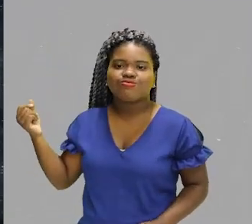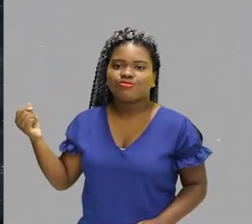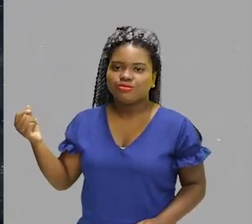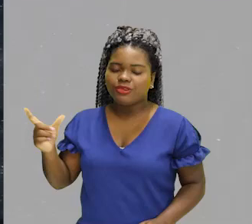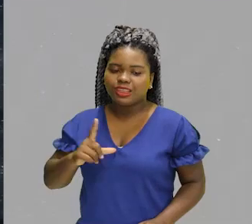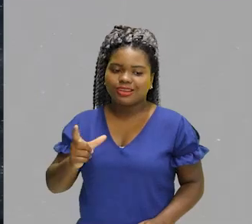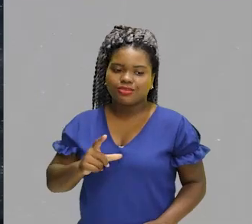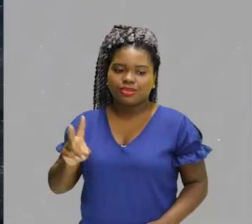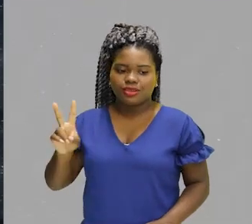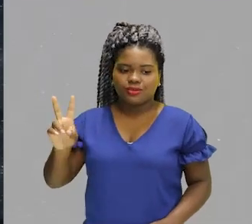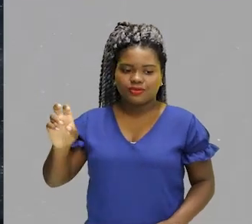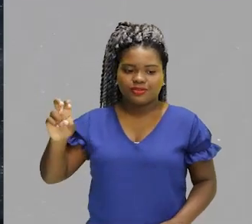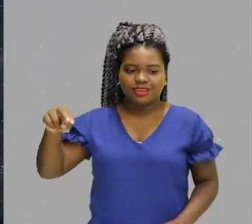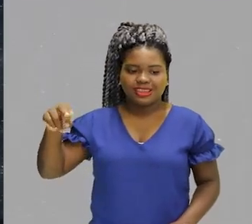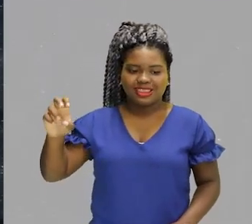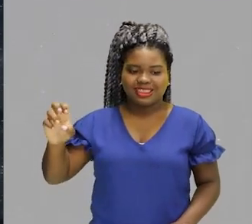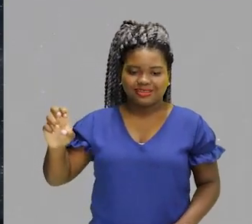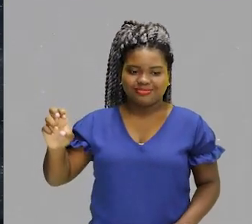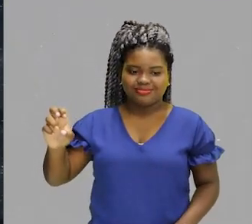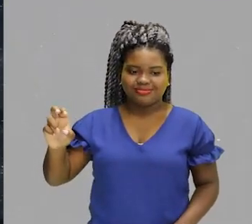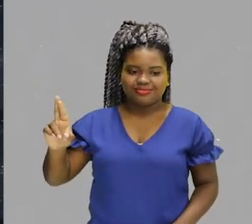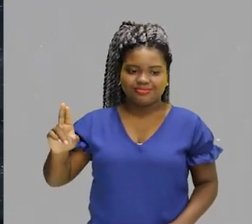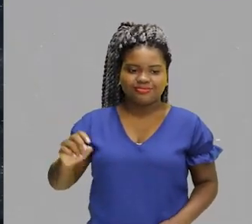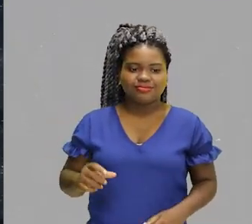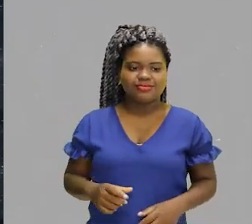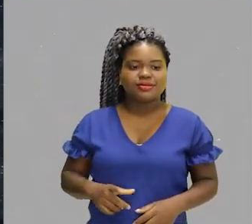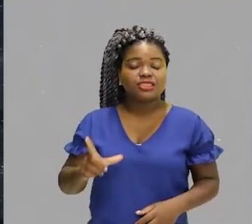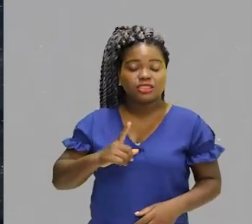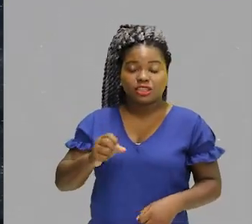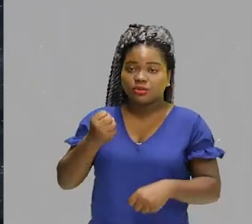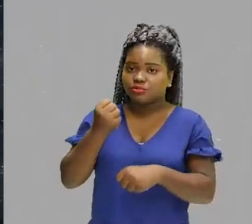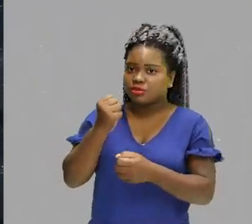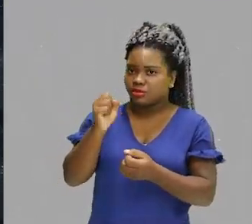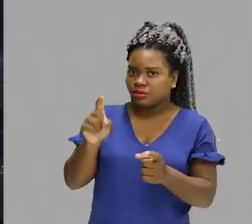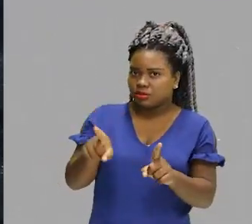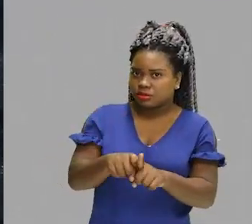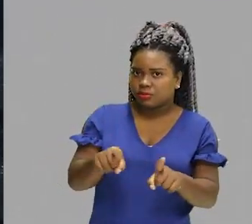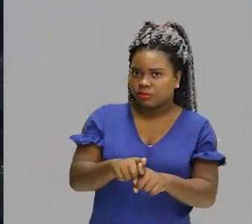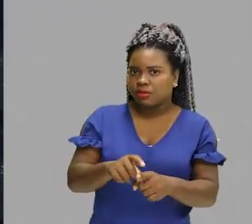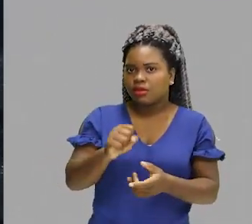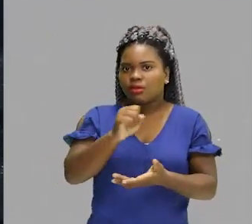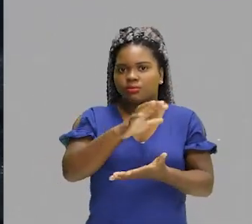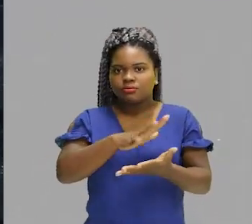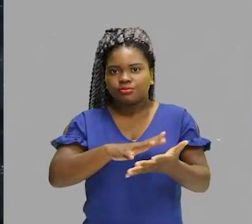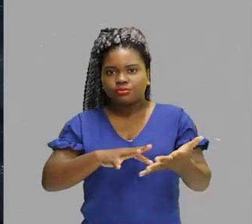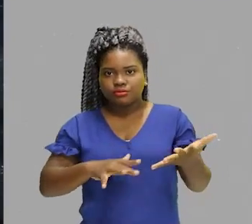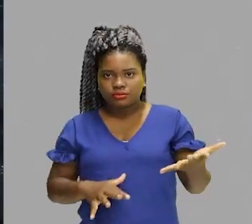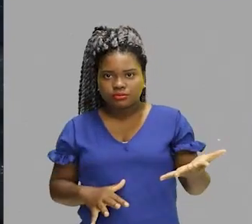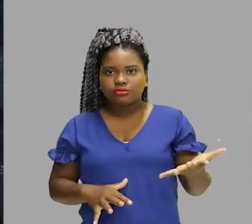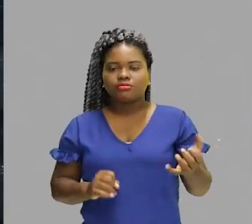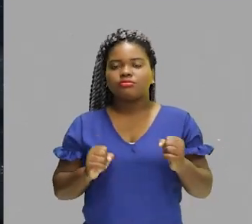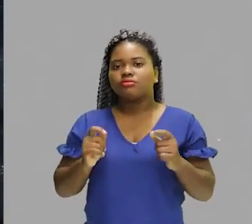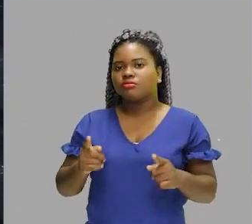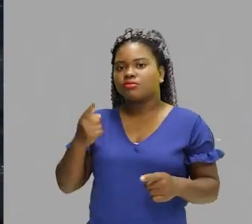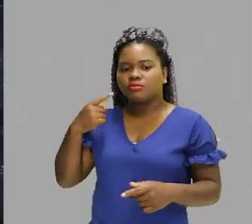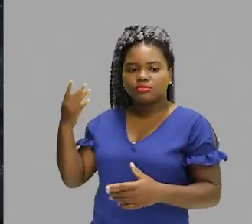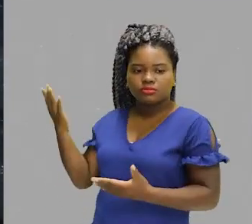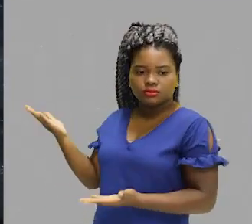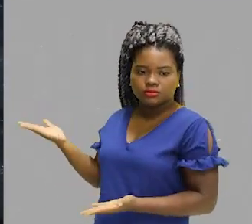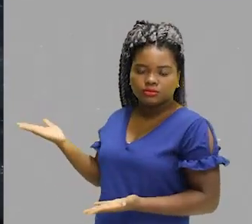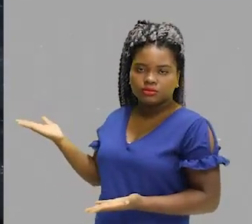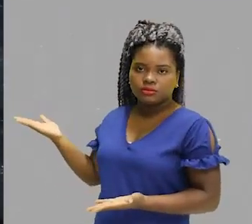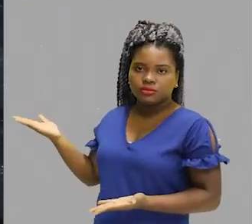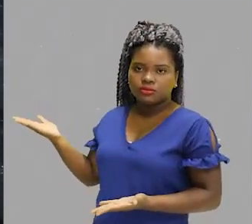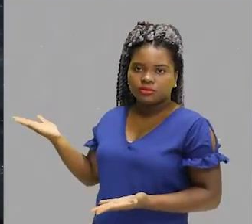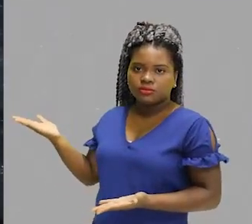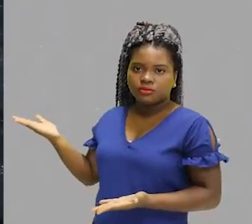venir mais o meu gerúndio. Vamos agora aos exercícios. Aqui está escrito em português